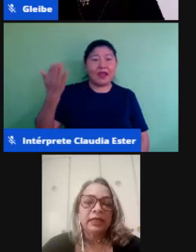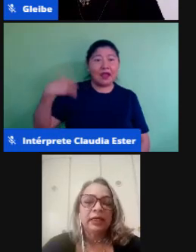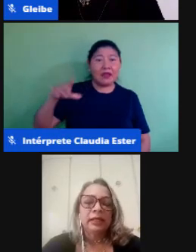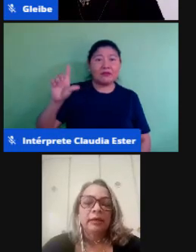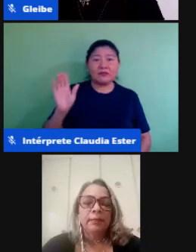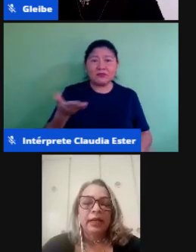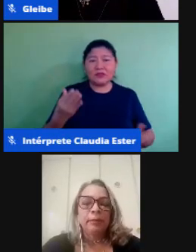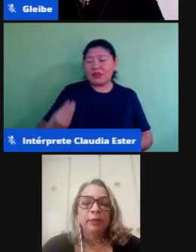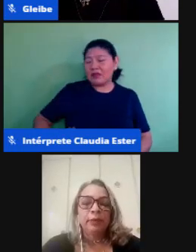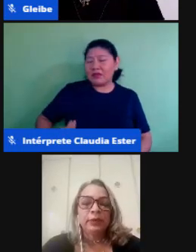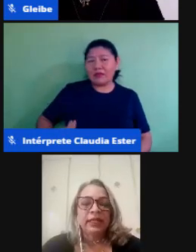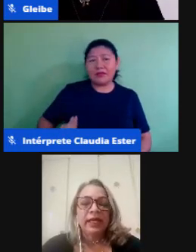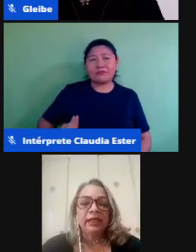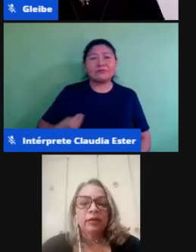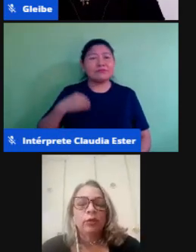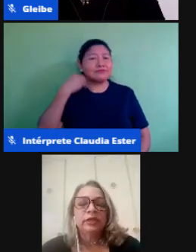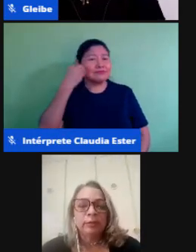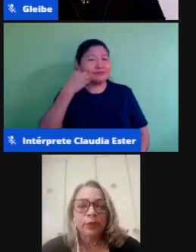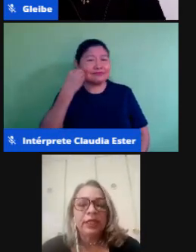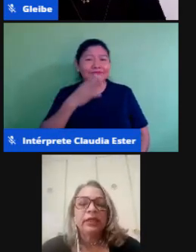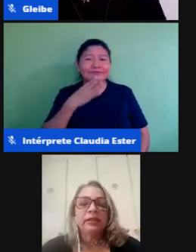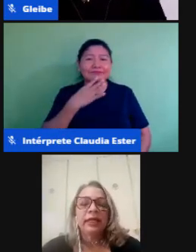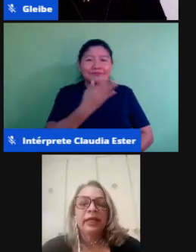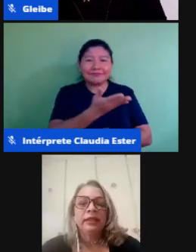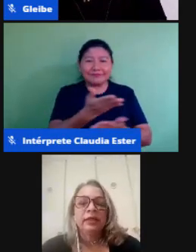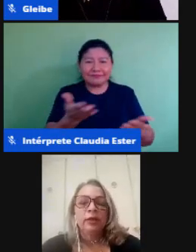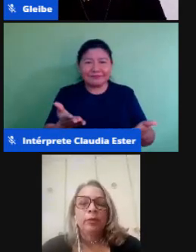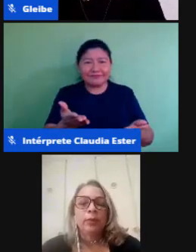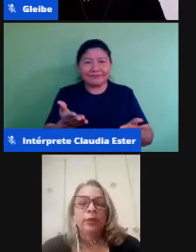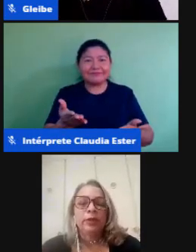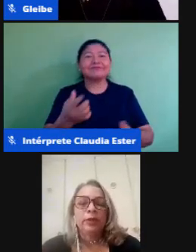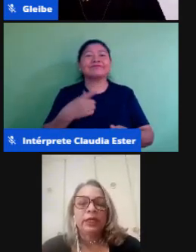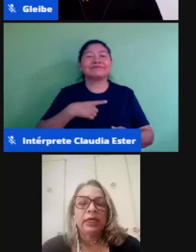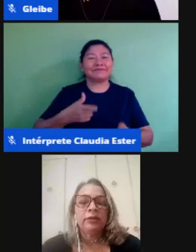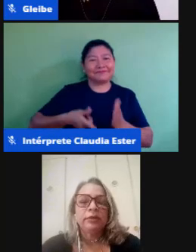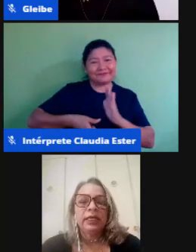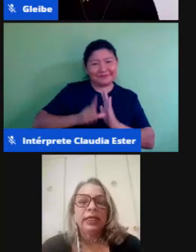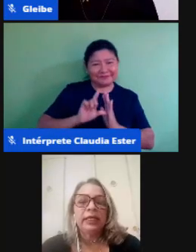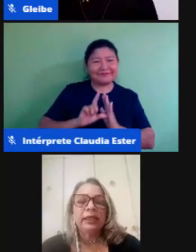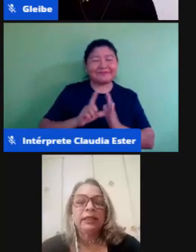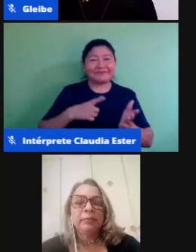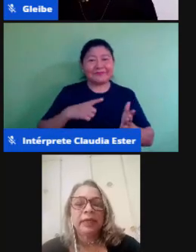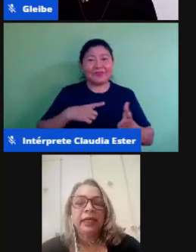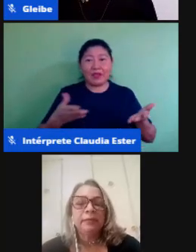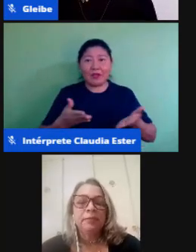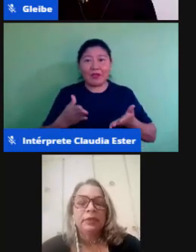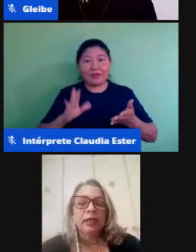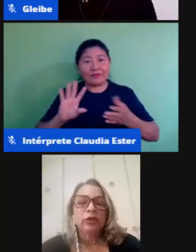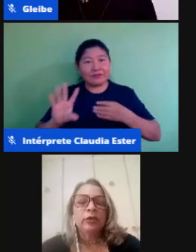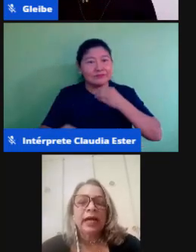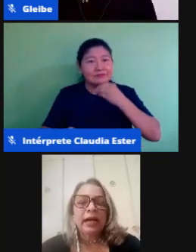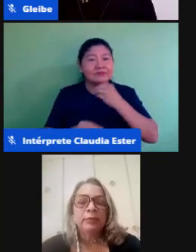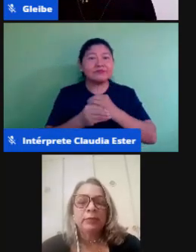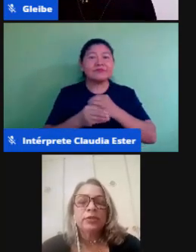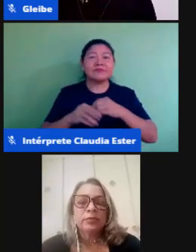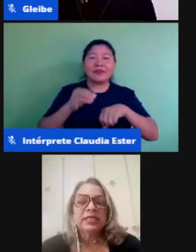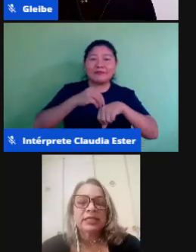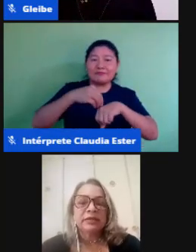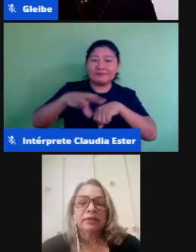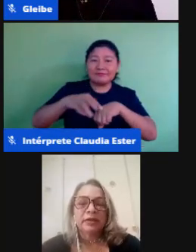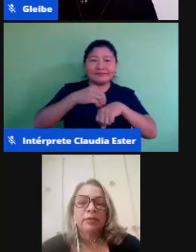estamos aqui para poder contribuir, né, um pouquinho e também